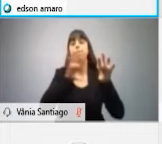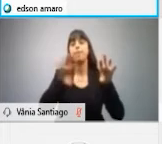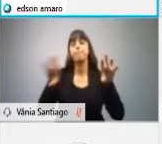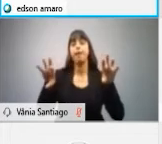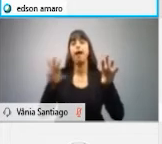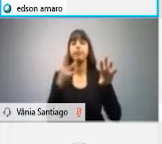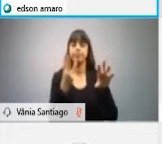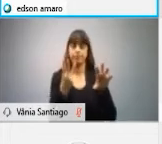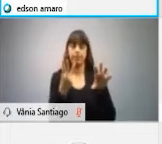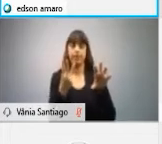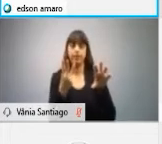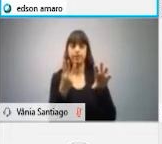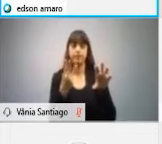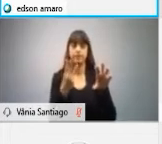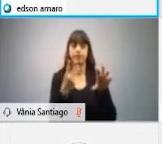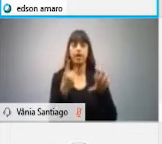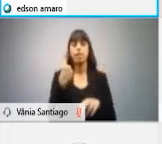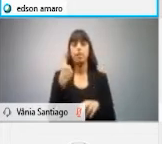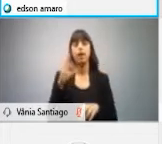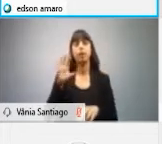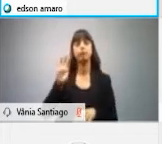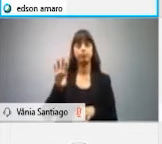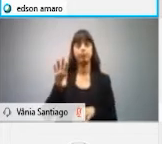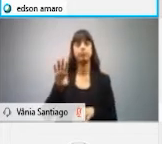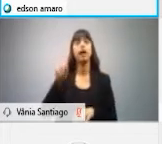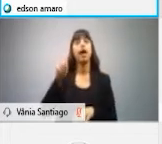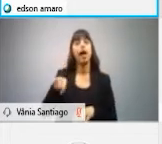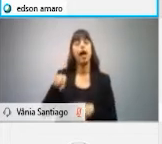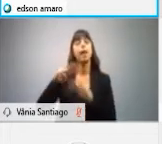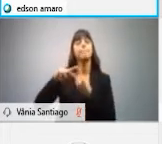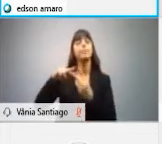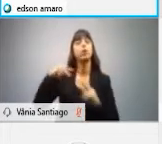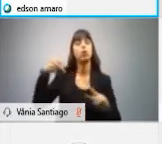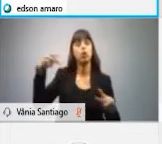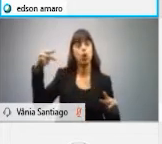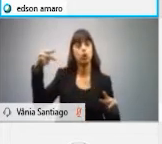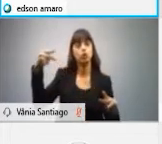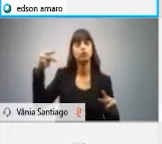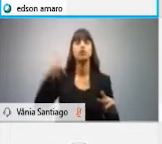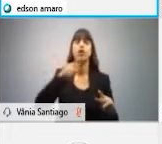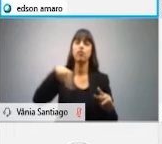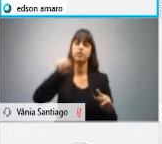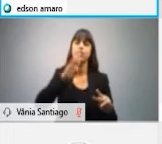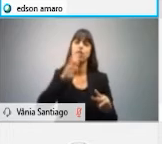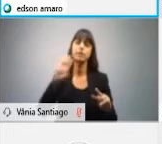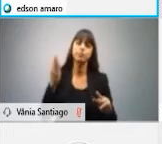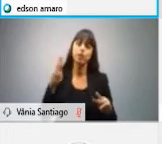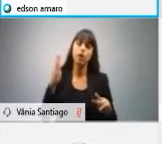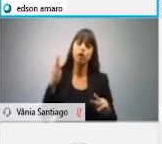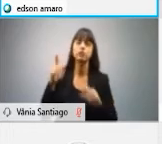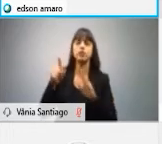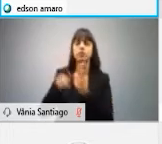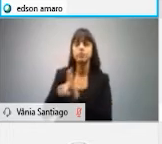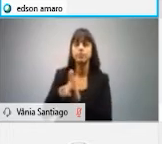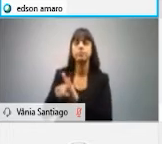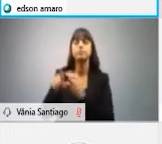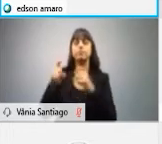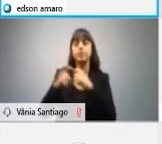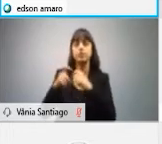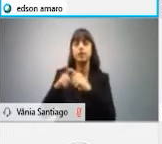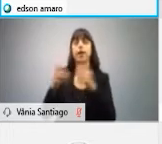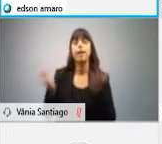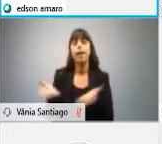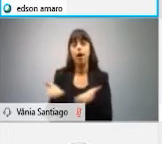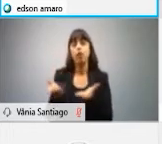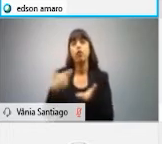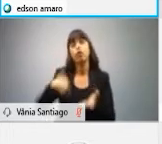esfera é a esfera biológica, que essa todos conhecemos, está nos livros da medicina, só que agora o alcance da nossa formação é muito maior,